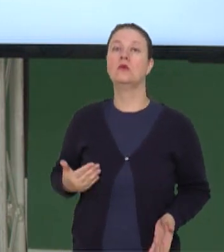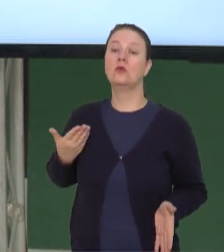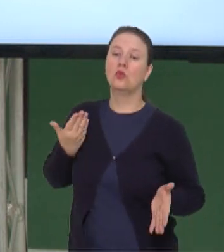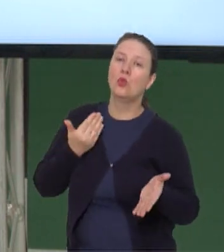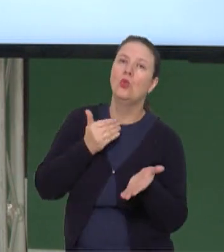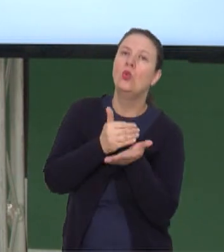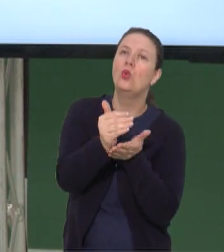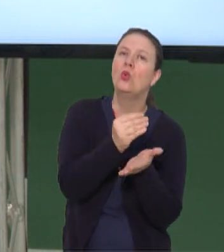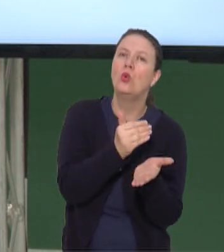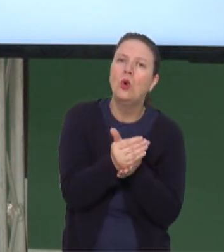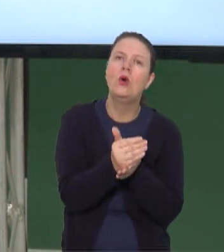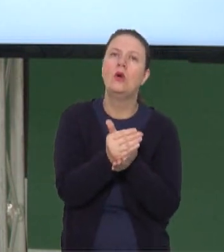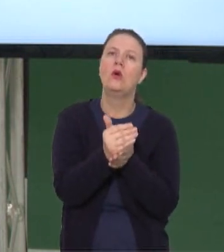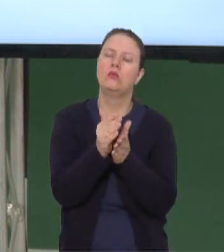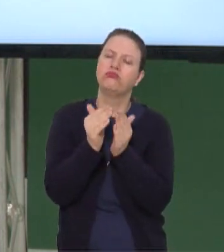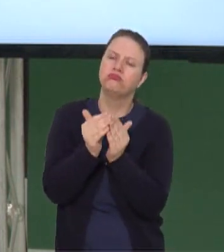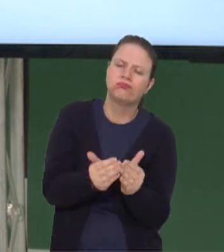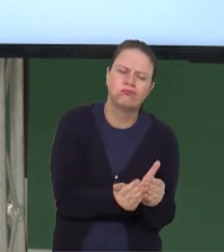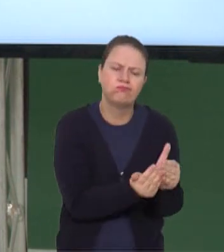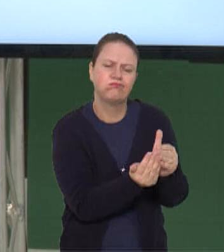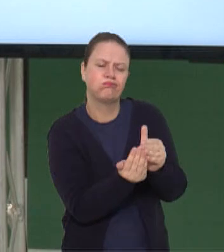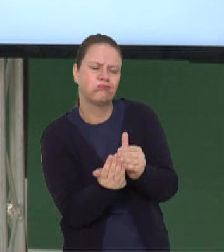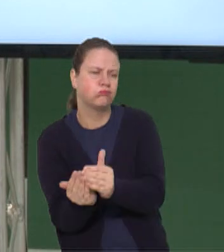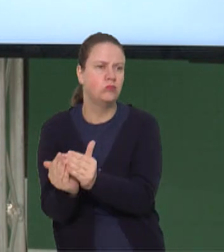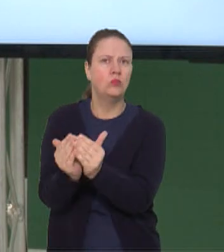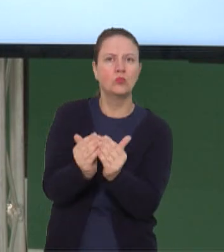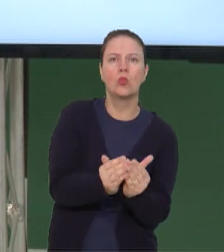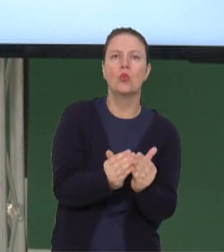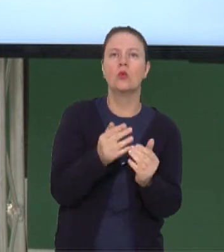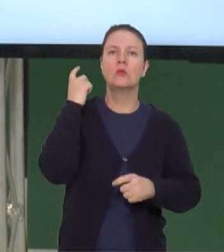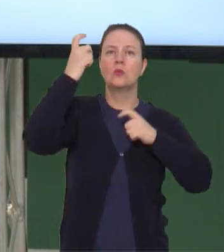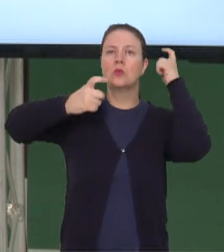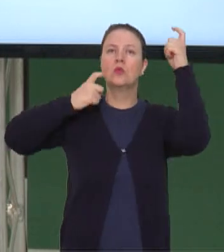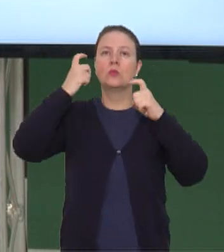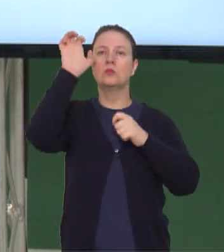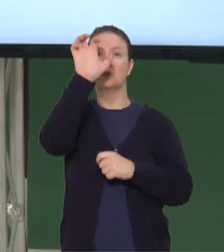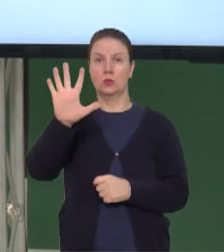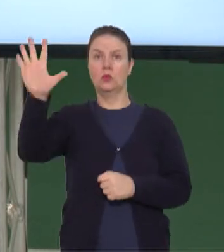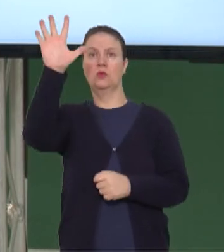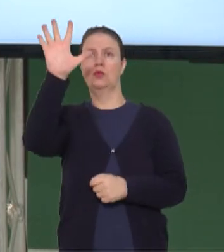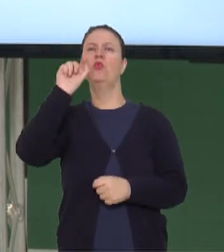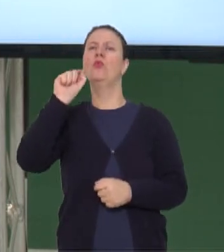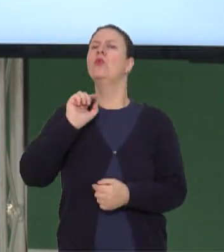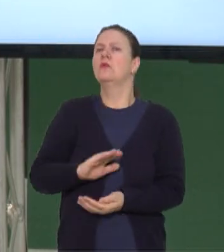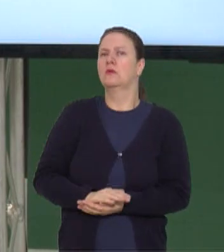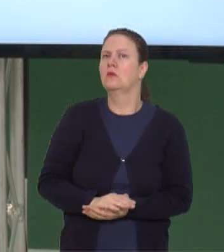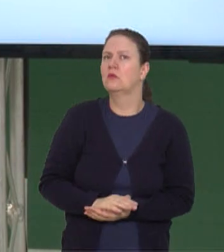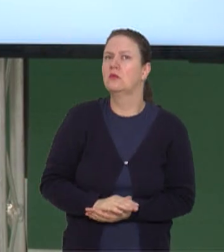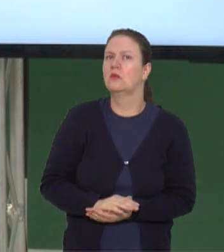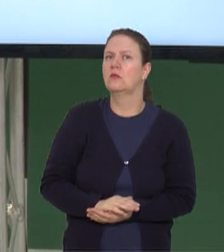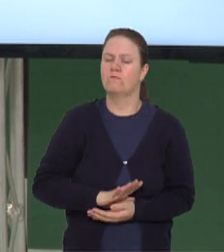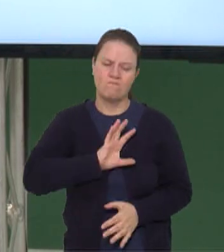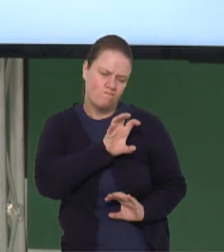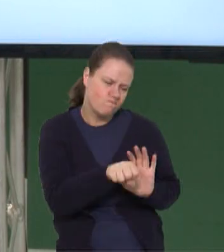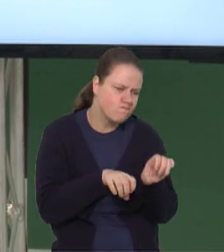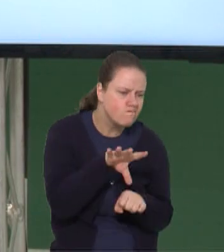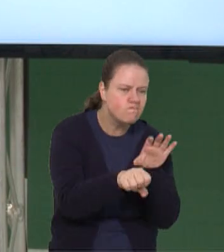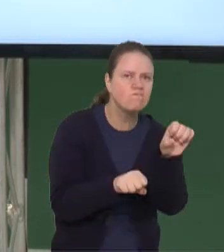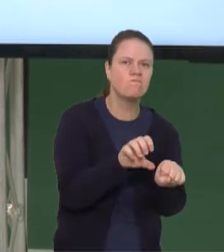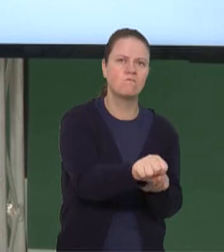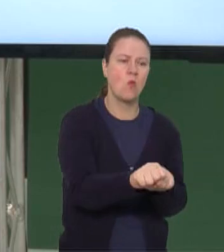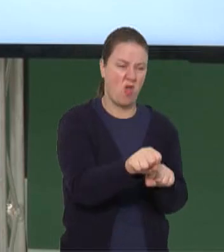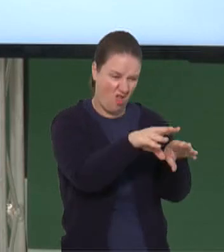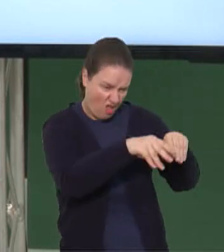lá os processos das grandes navegações, a grande preocupação dos europeus com o Novo Mundo era tomar posse e